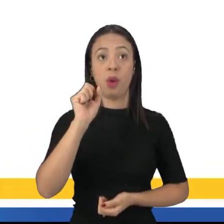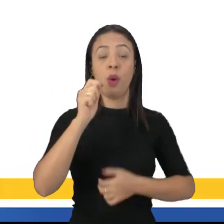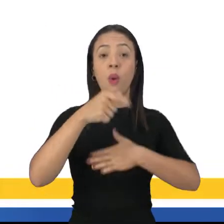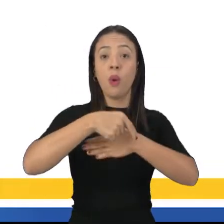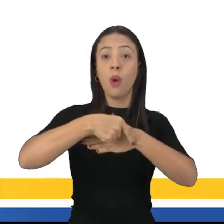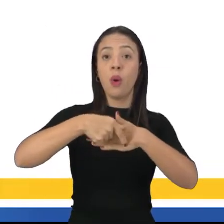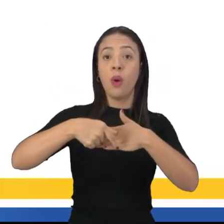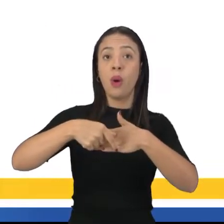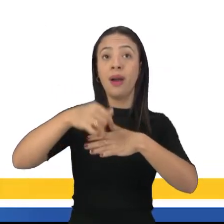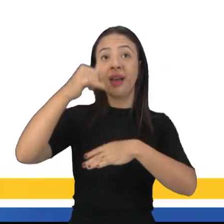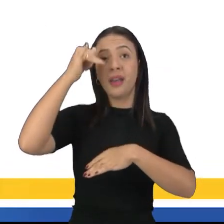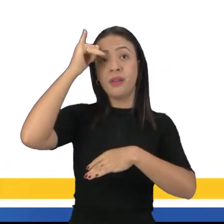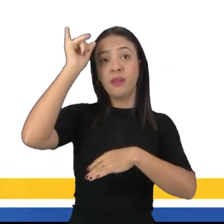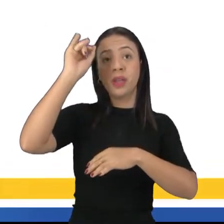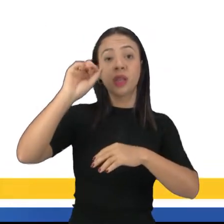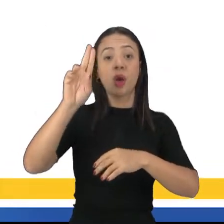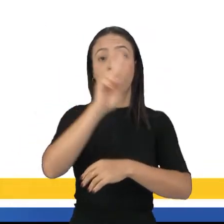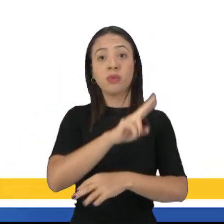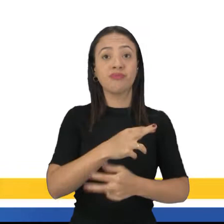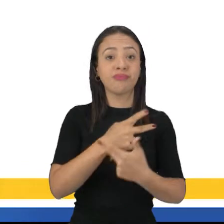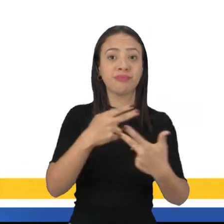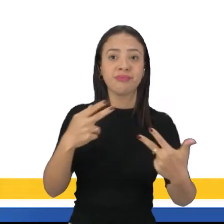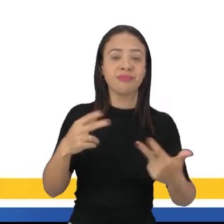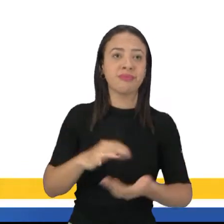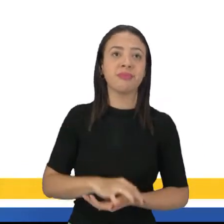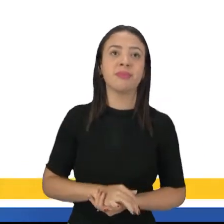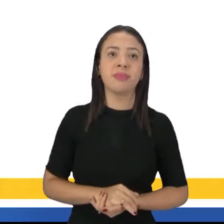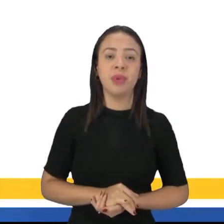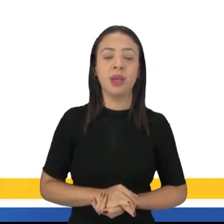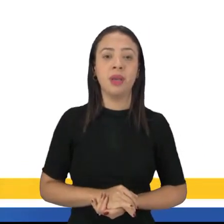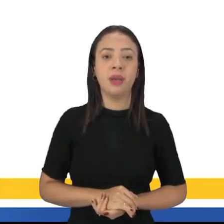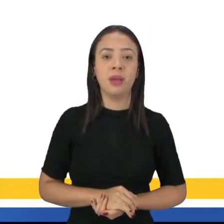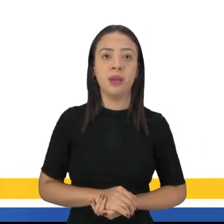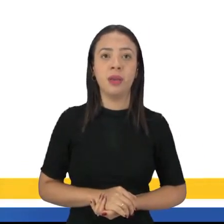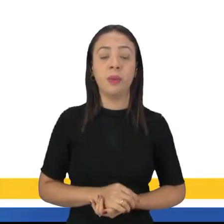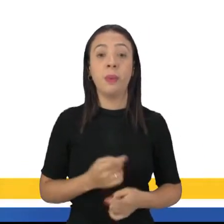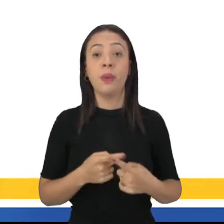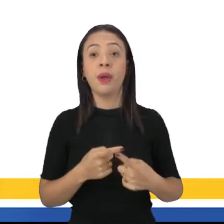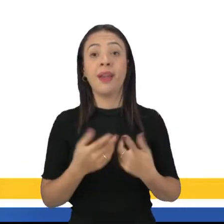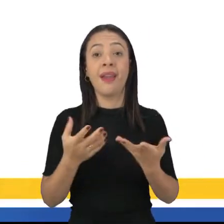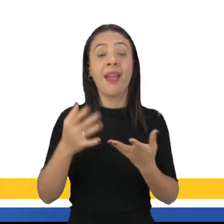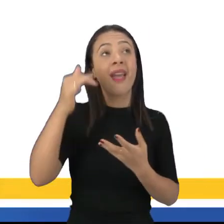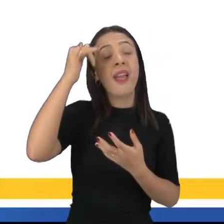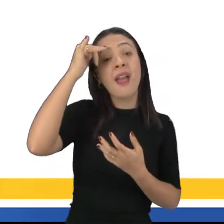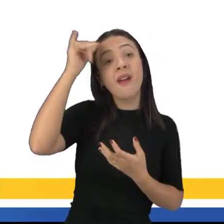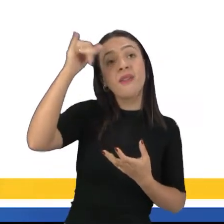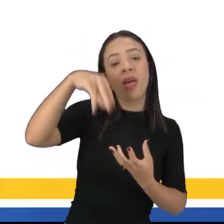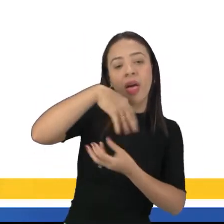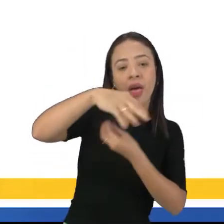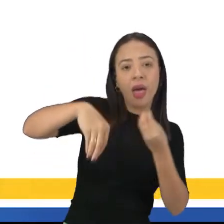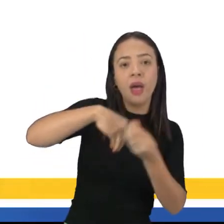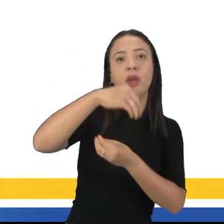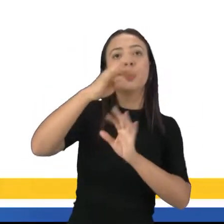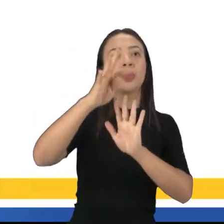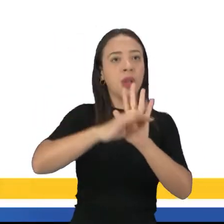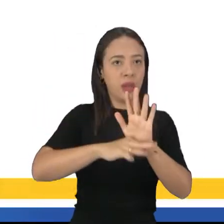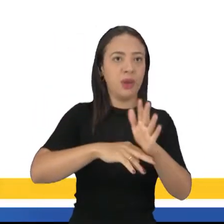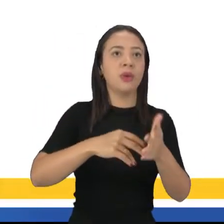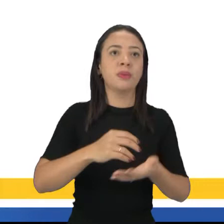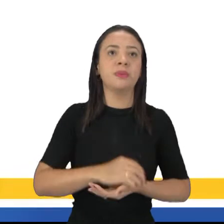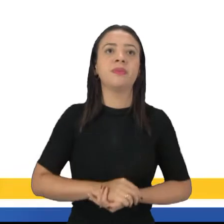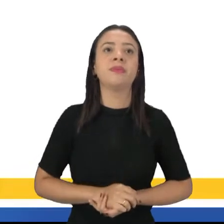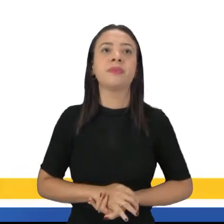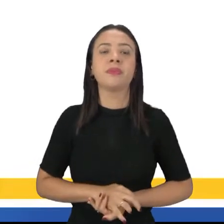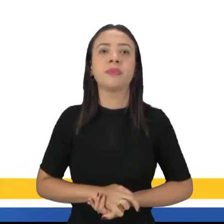texto evita generalizar, tá? Para não provocar um rebuliço na leitura do texto que ele